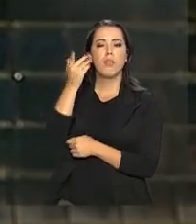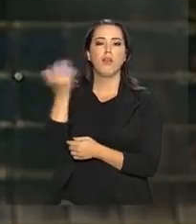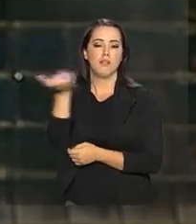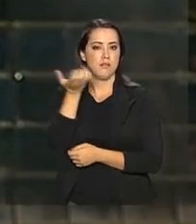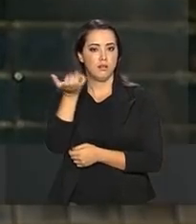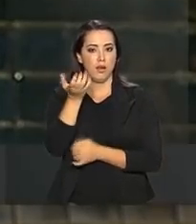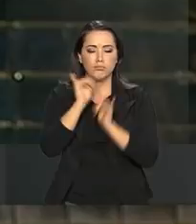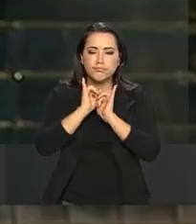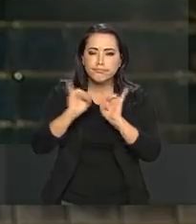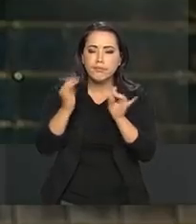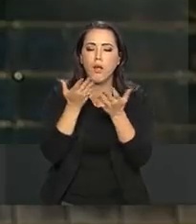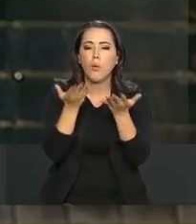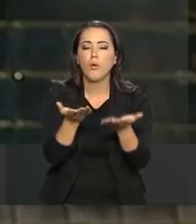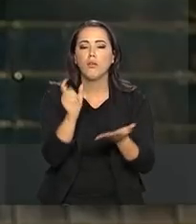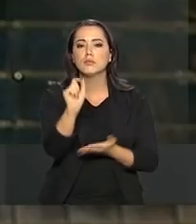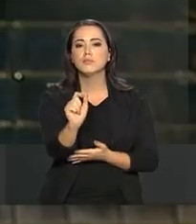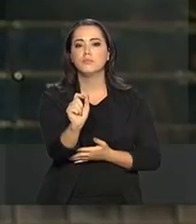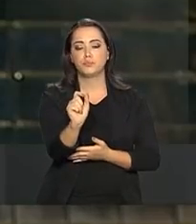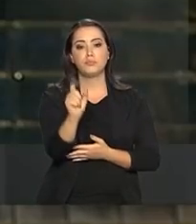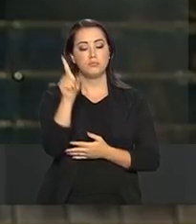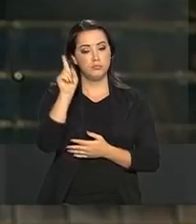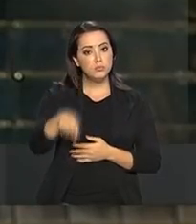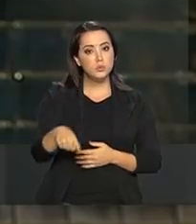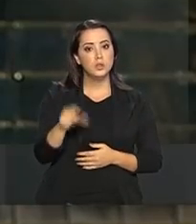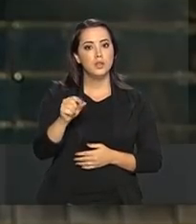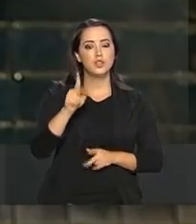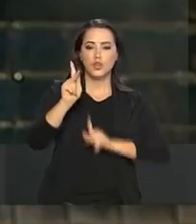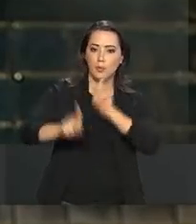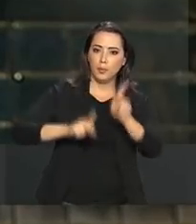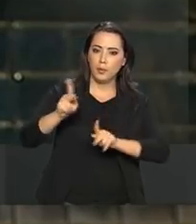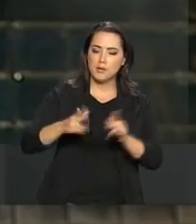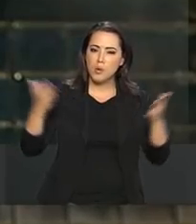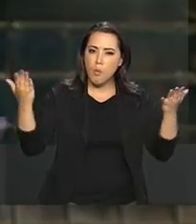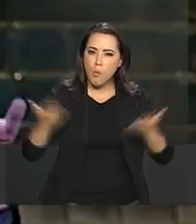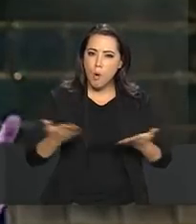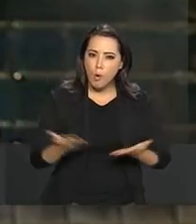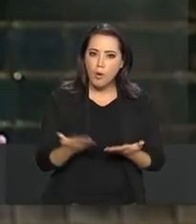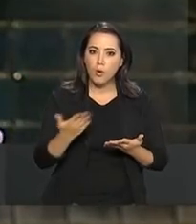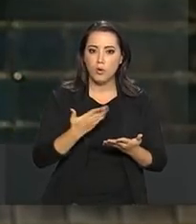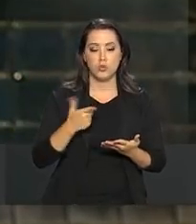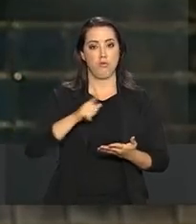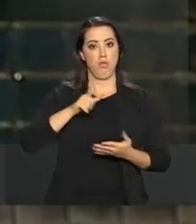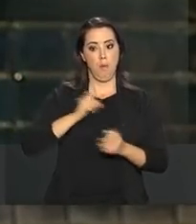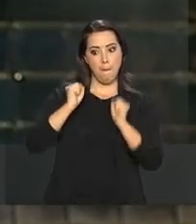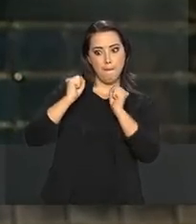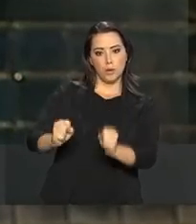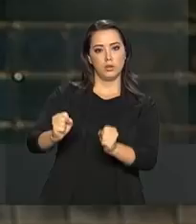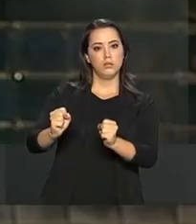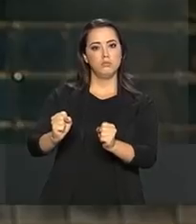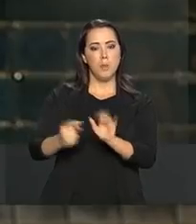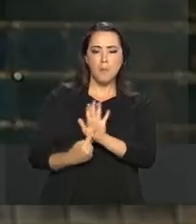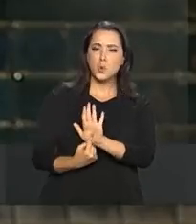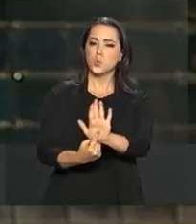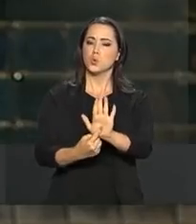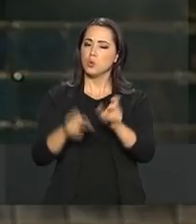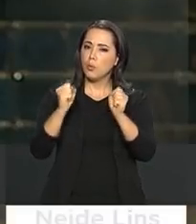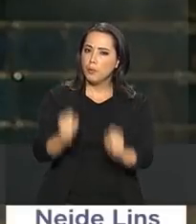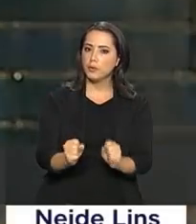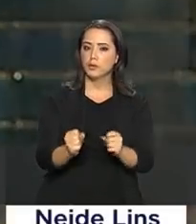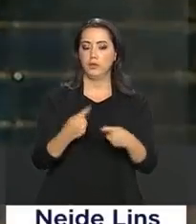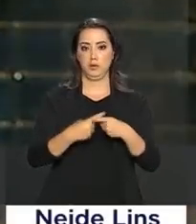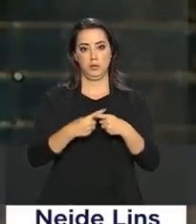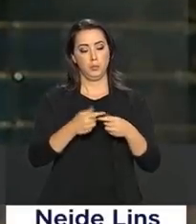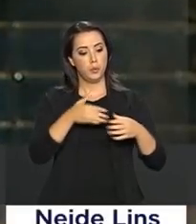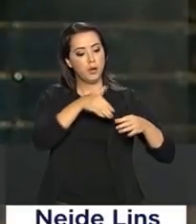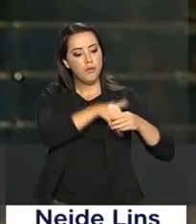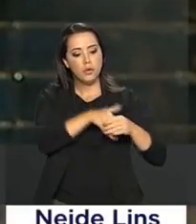é exata é precisamente a de que o povo hoje exercer o seu poder aliás quando se dão as